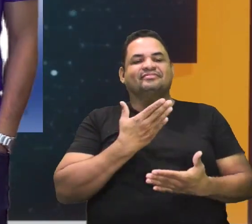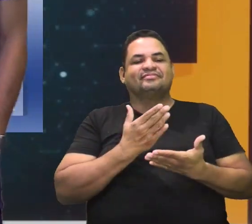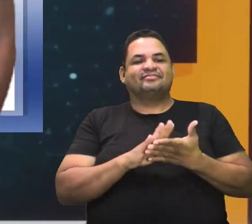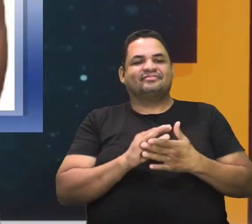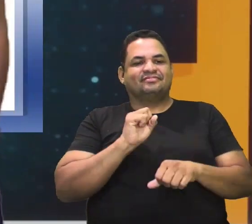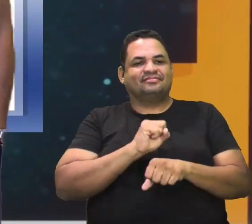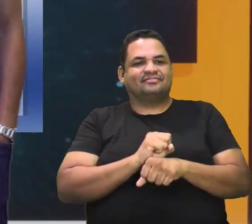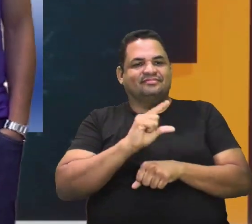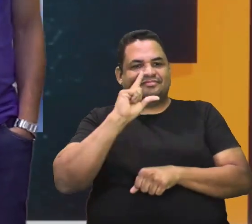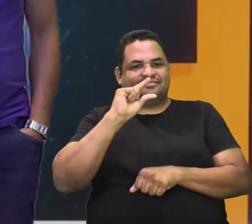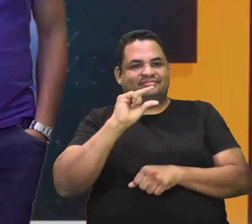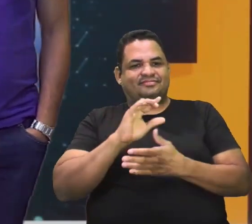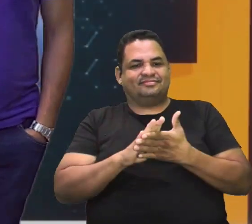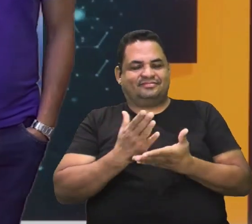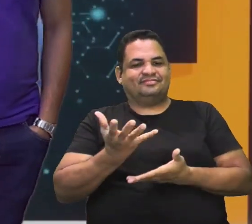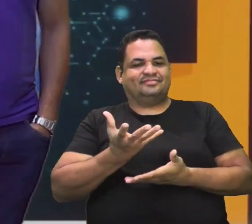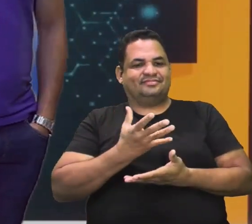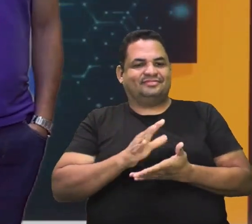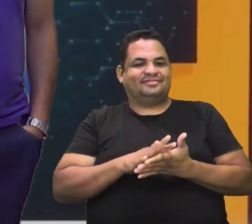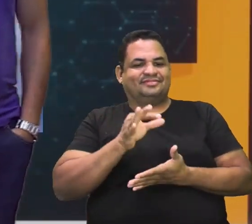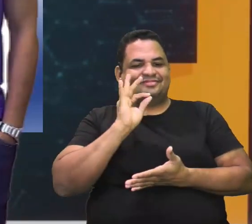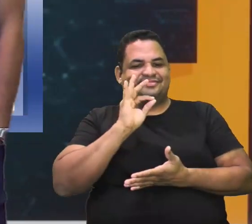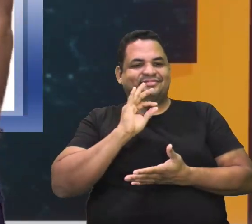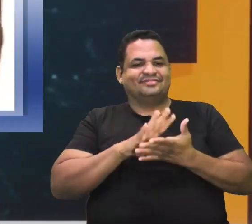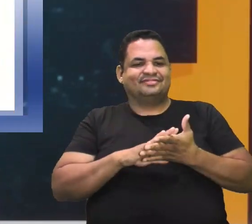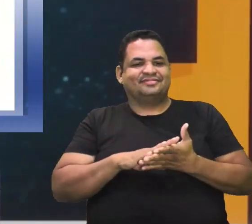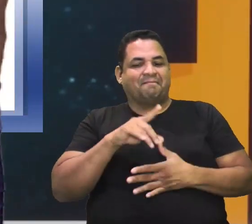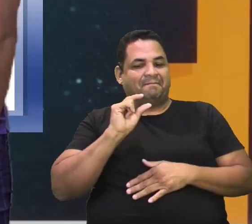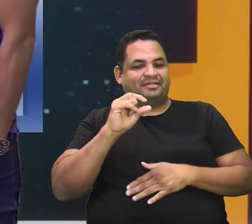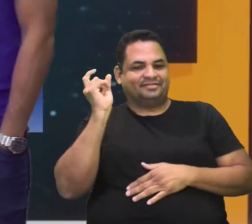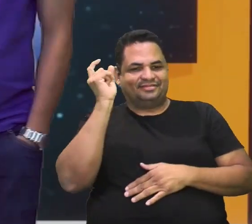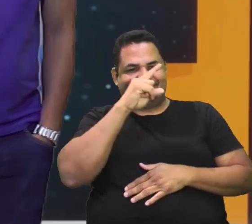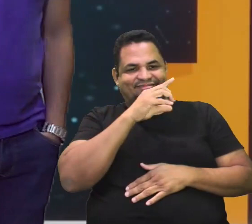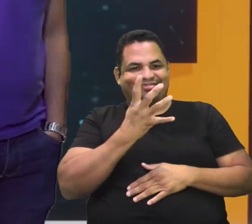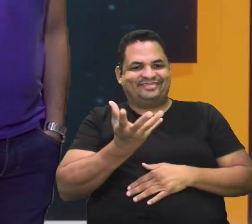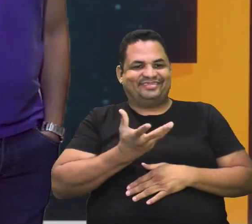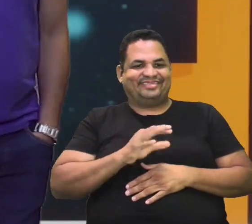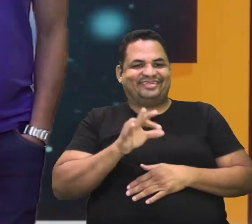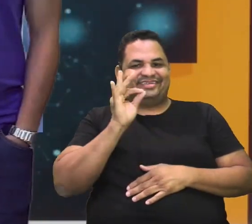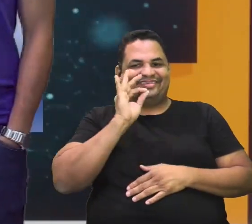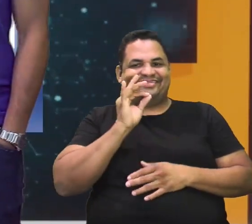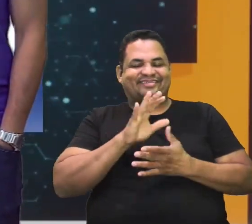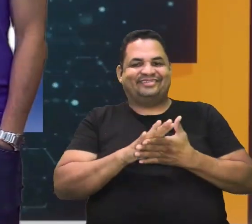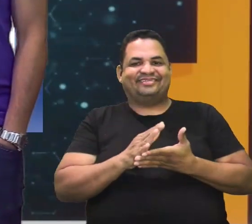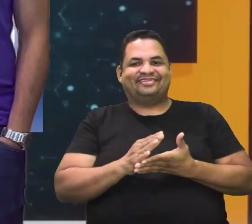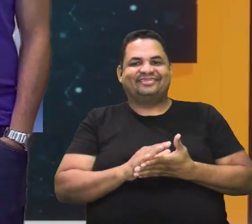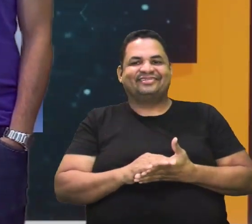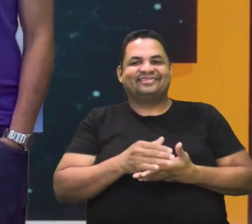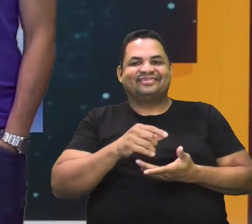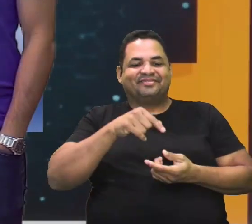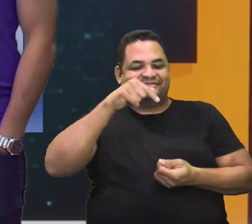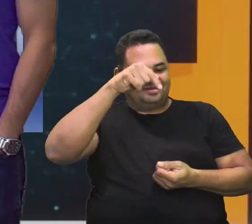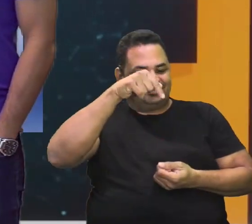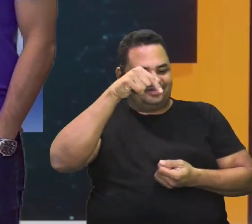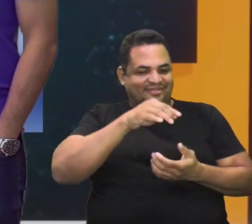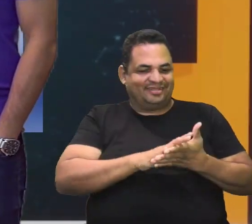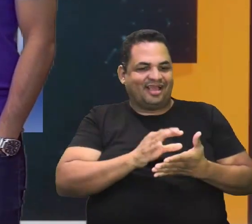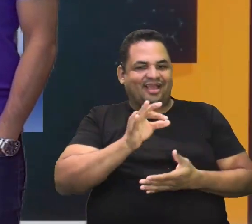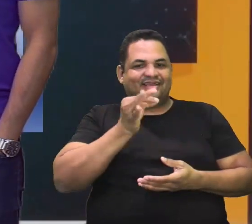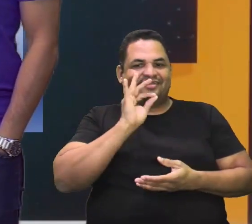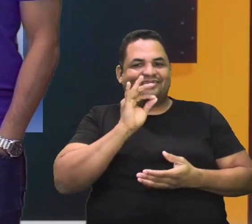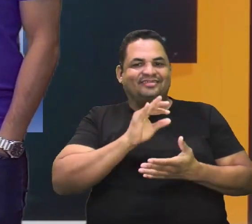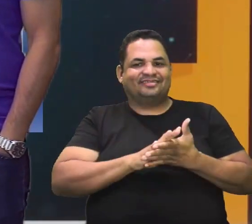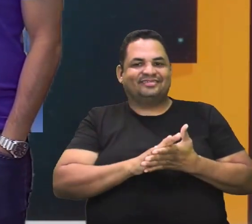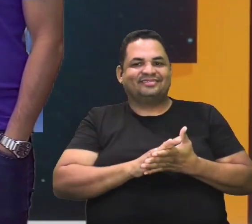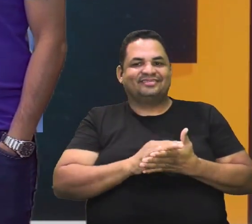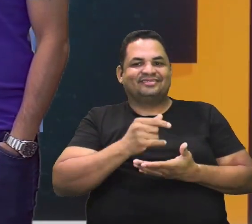não. Não. Espera mais um pouquinho. Você quer café, né? Palavras difíceis? Quero café. Quer café? Bem que eu fui na garrafa de café 3 vezes e as